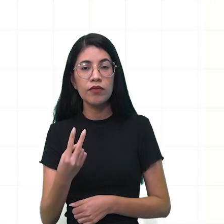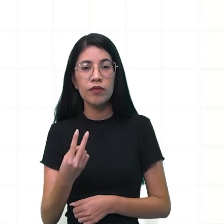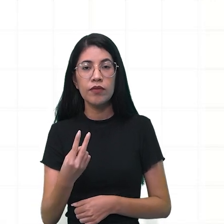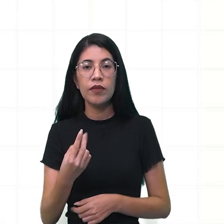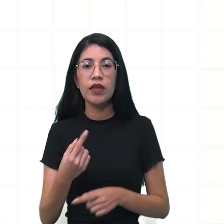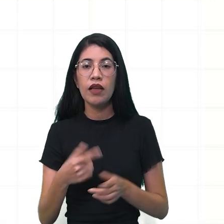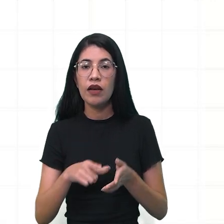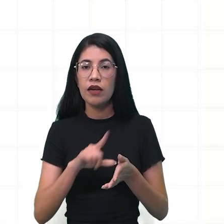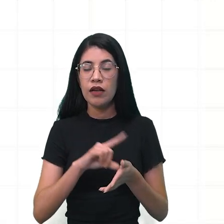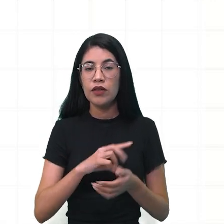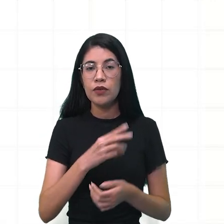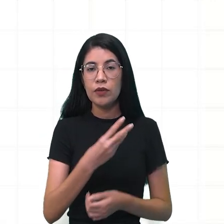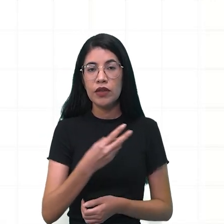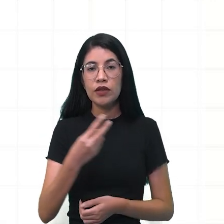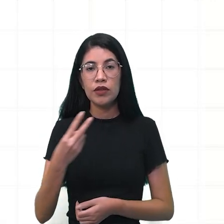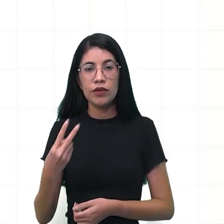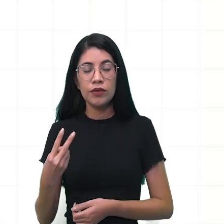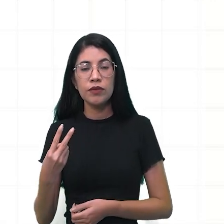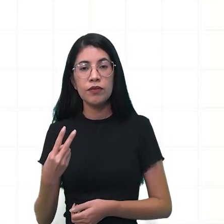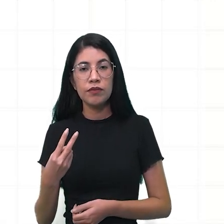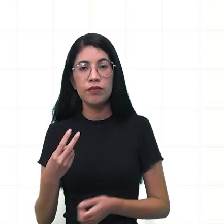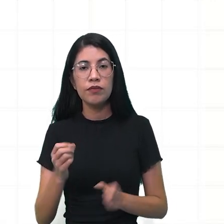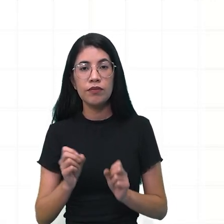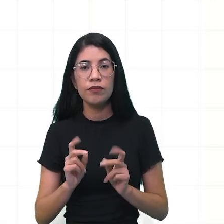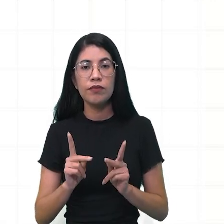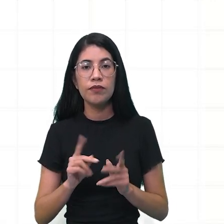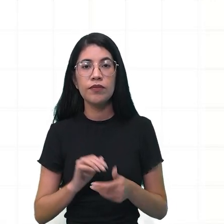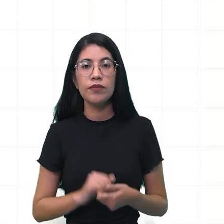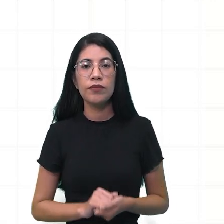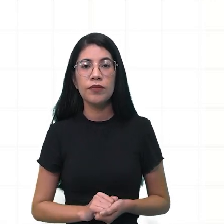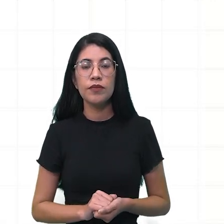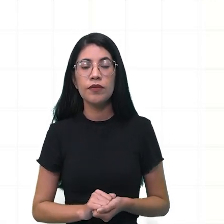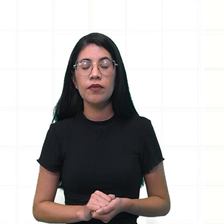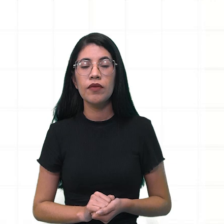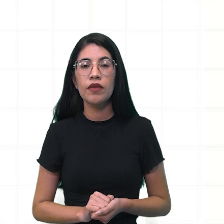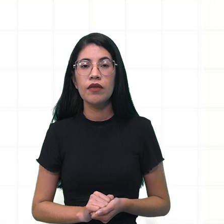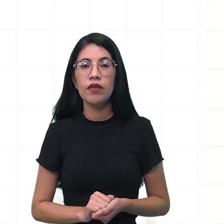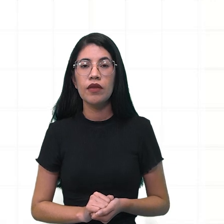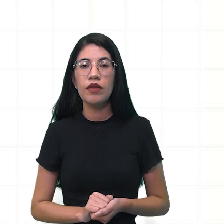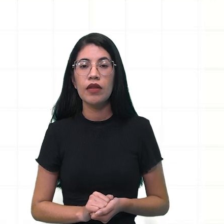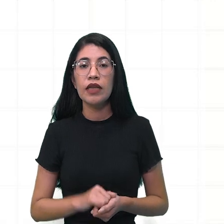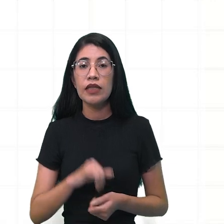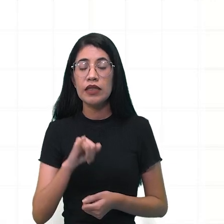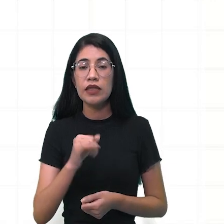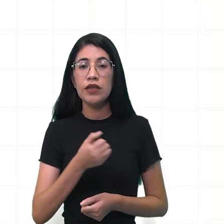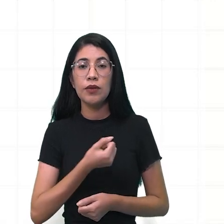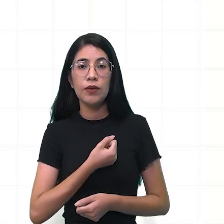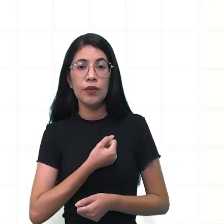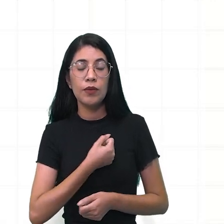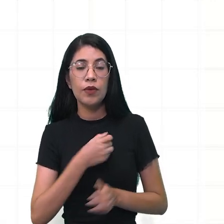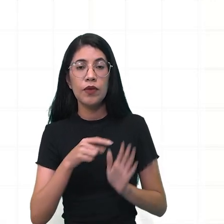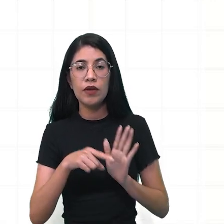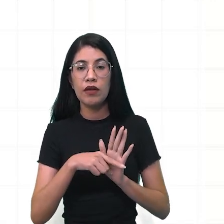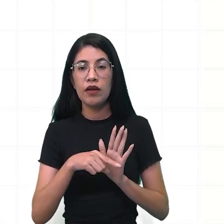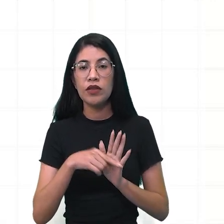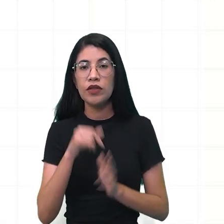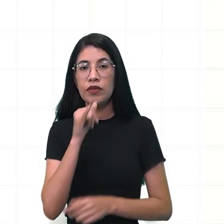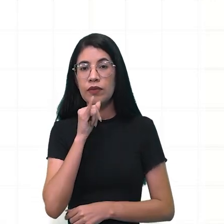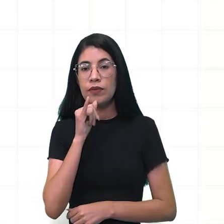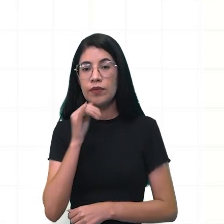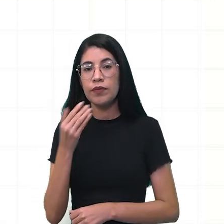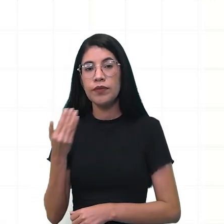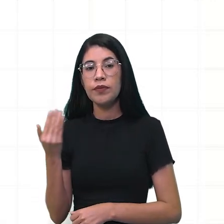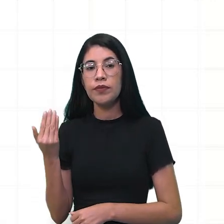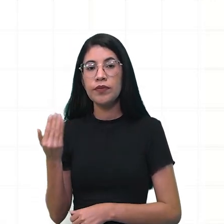vem antes dele na reta numérica, tá certo? E quando o número for negativo? Olha o caso aqui,